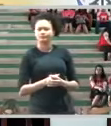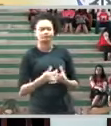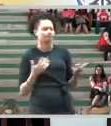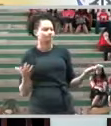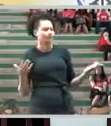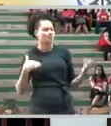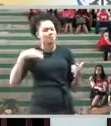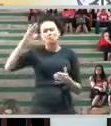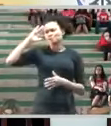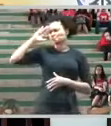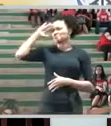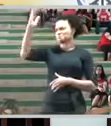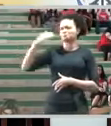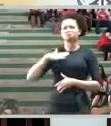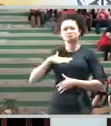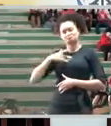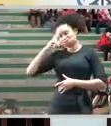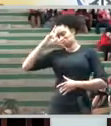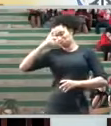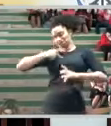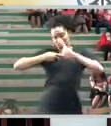Deram prioridade ao seu próprio egoísmo.